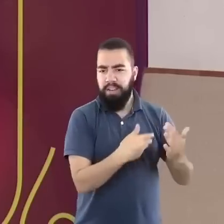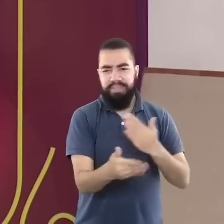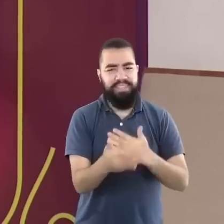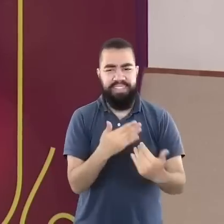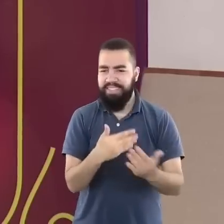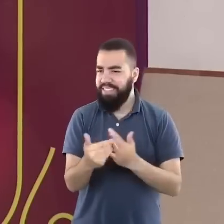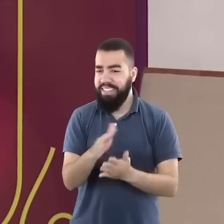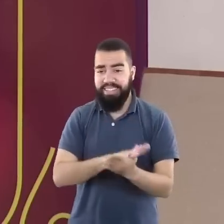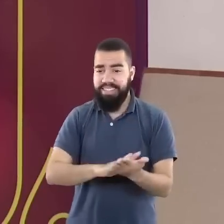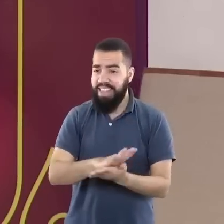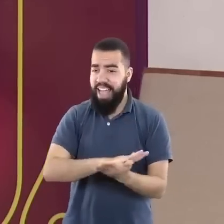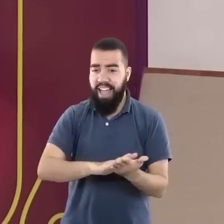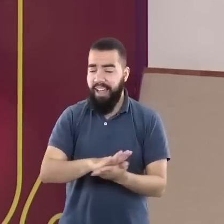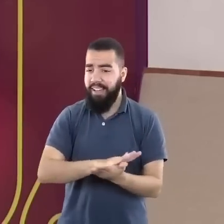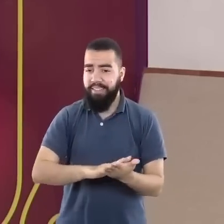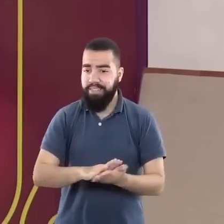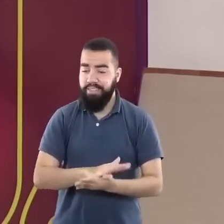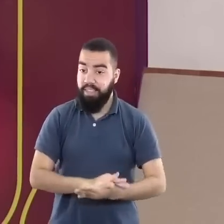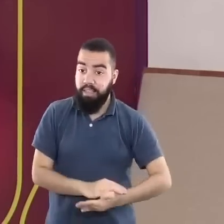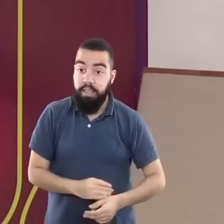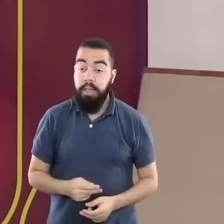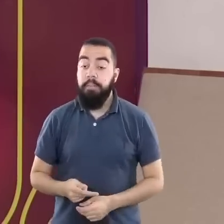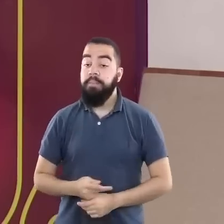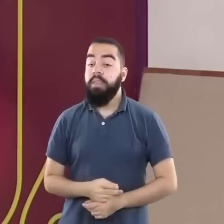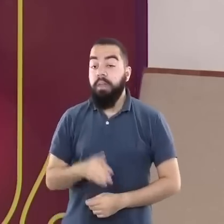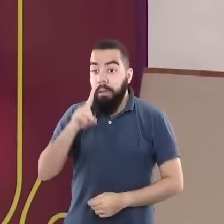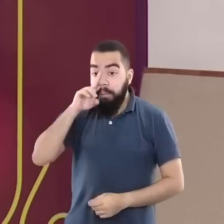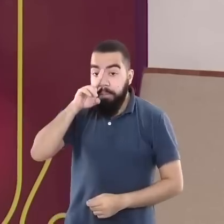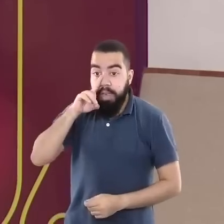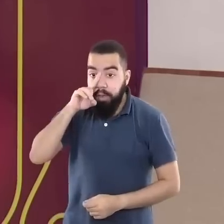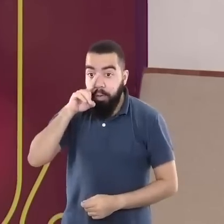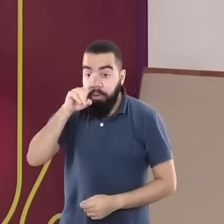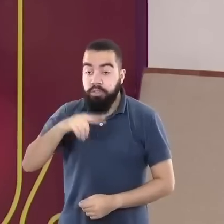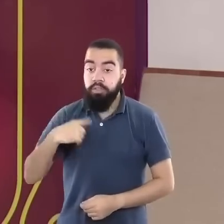há um grande perigo de nos acostumarmos consagrar